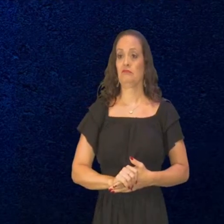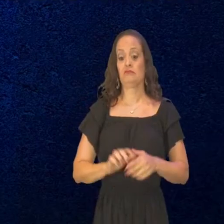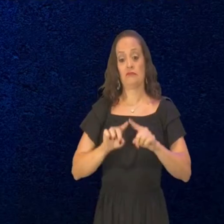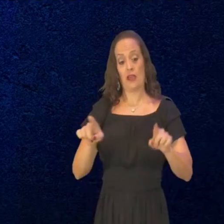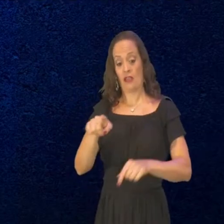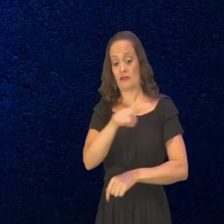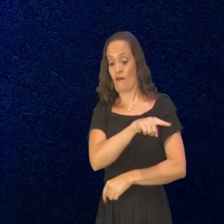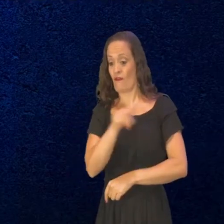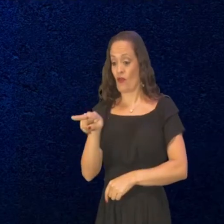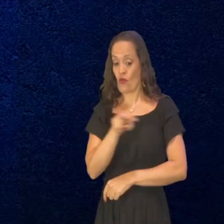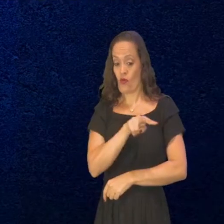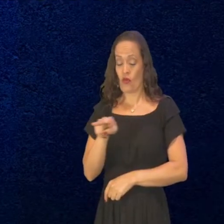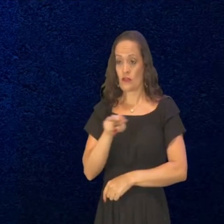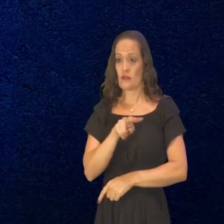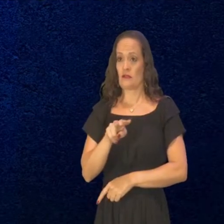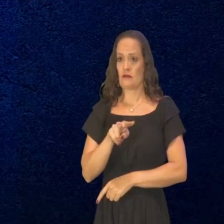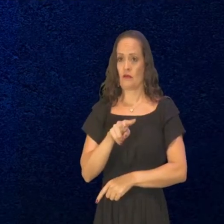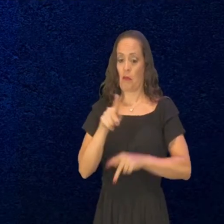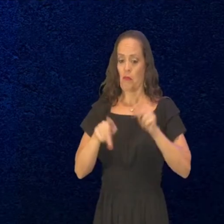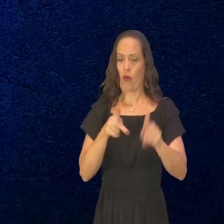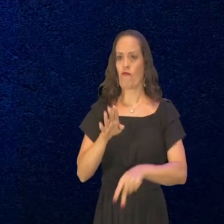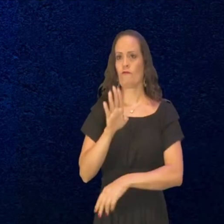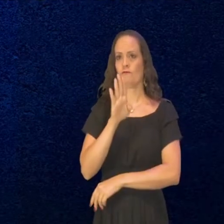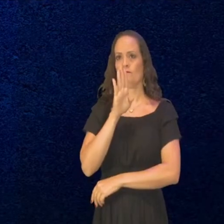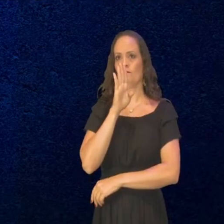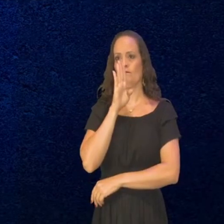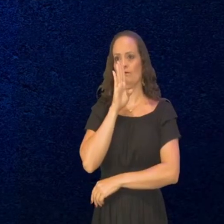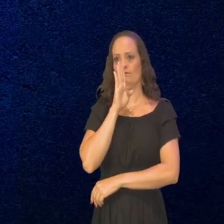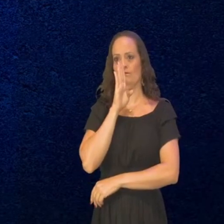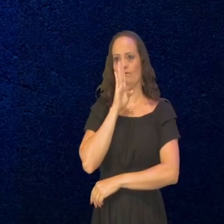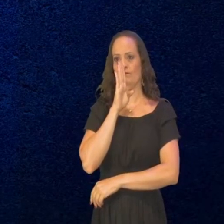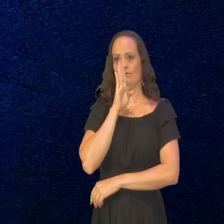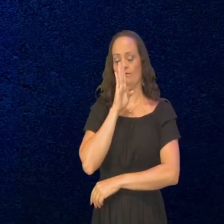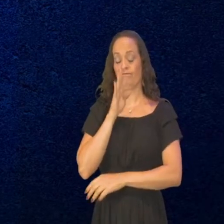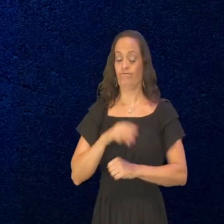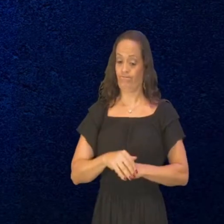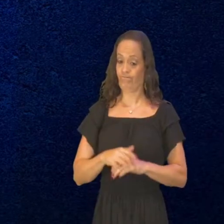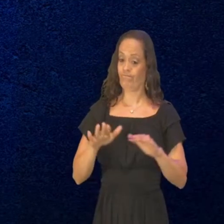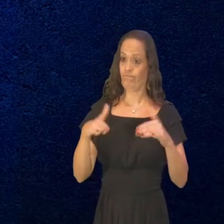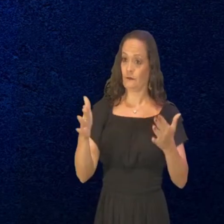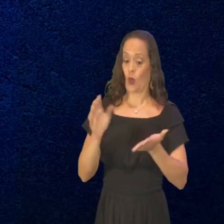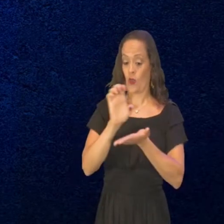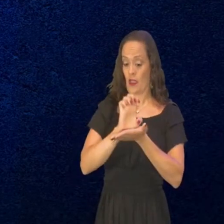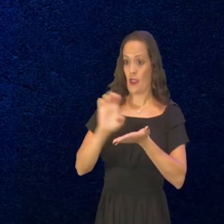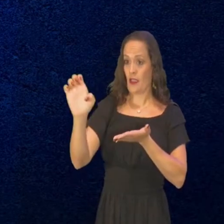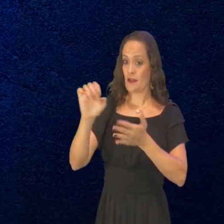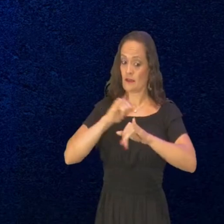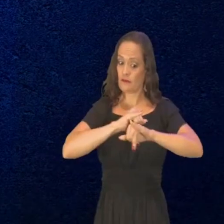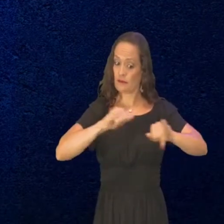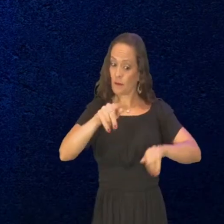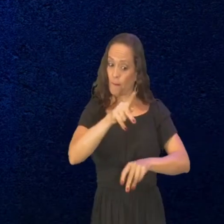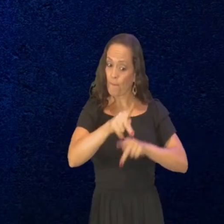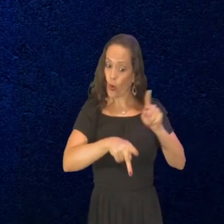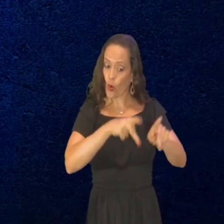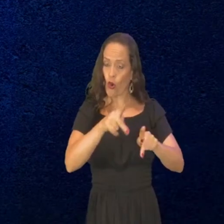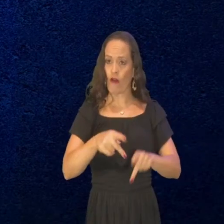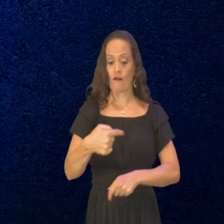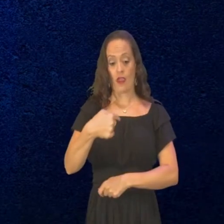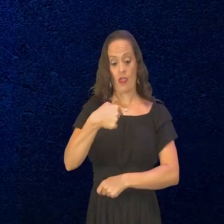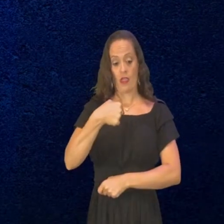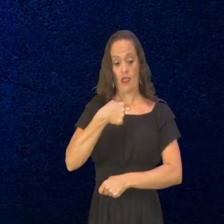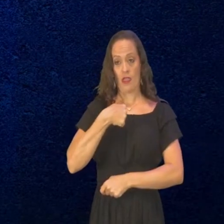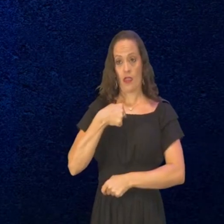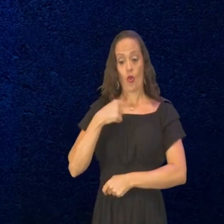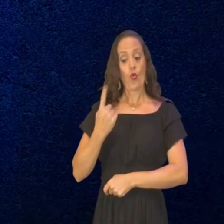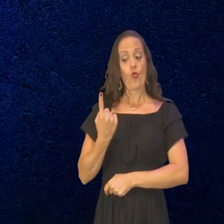povo não disse uma só palavra. Então Elias disse ao povo: Eu sou o